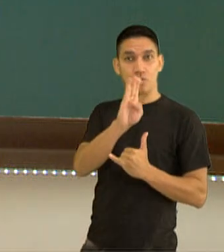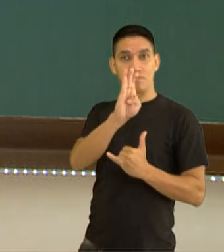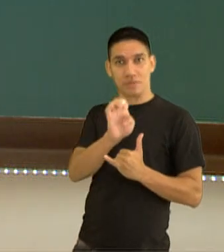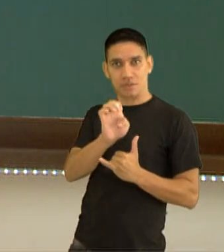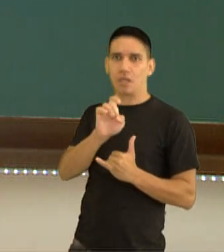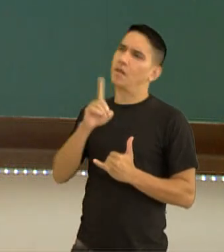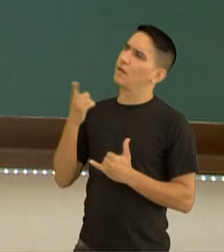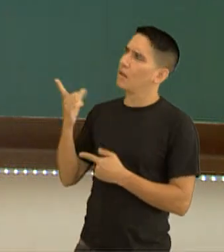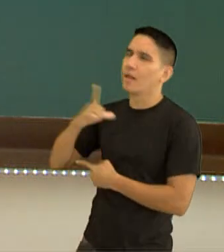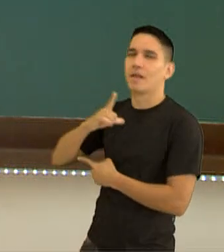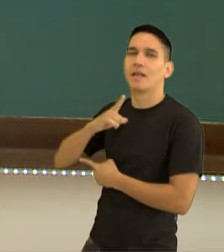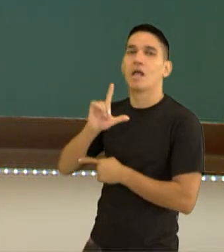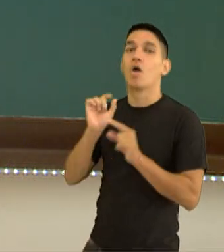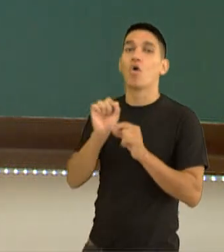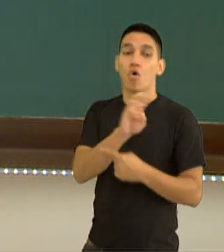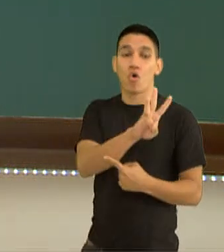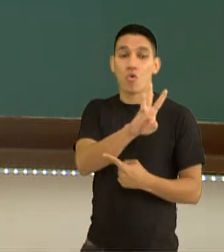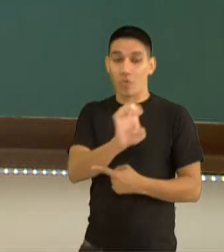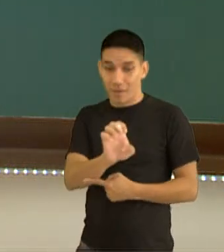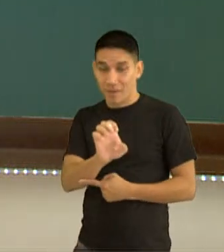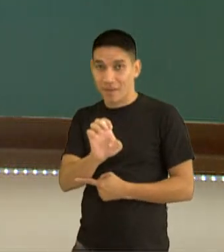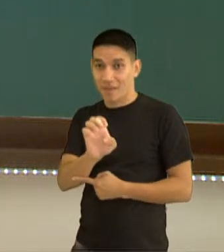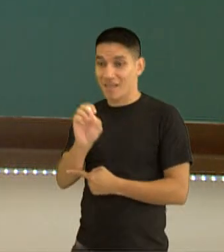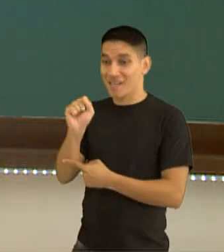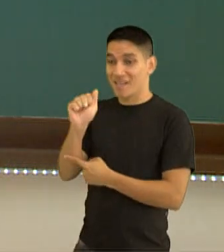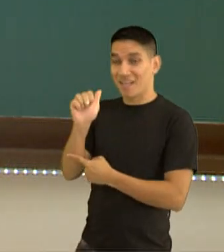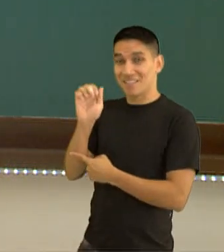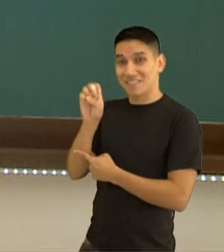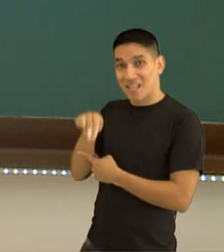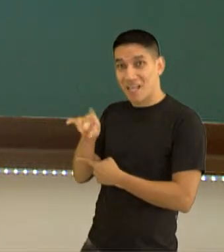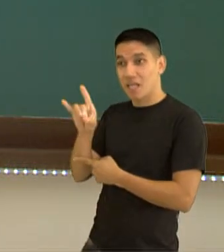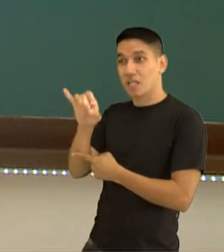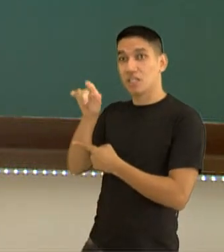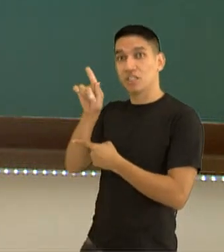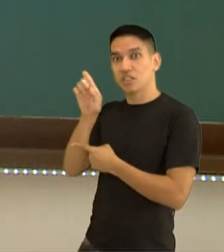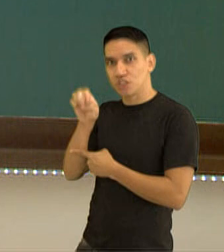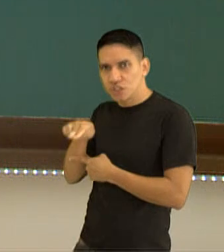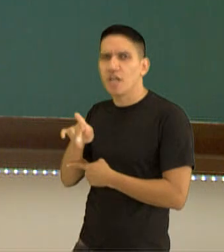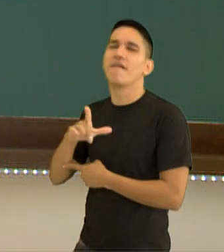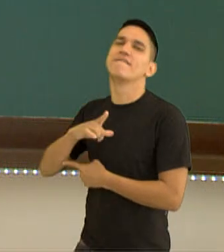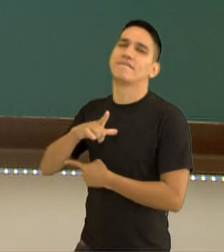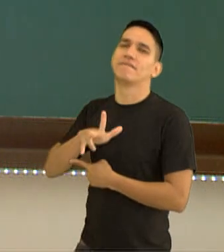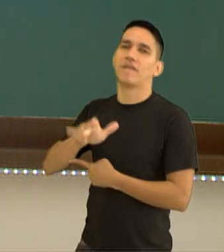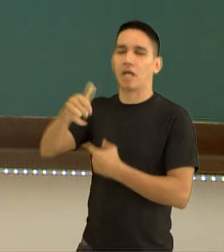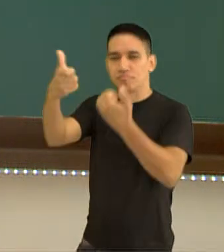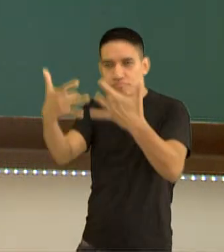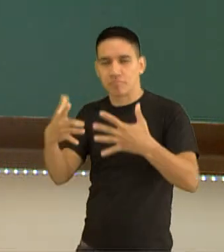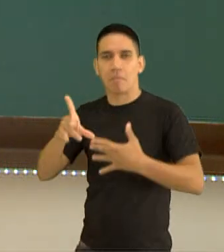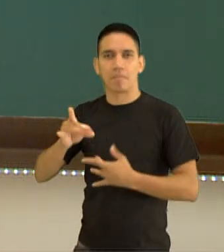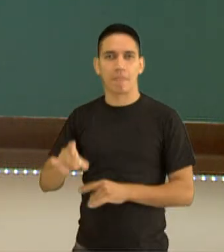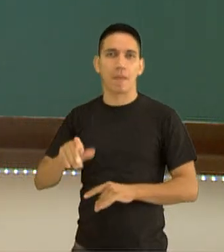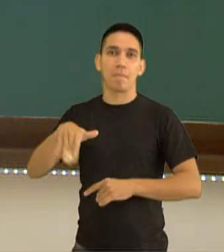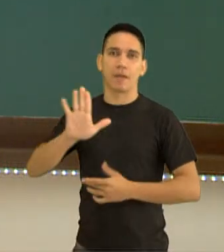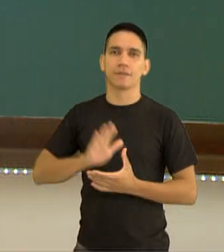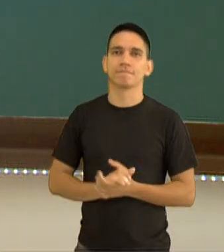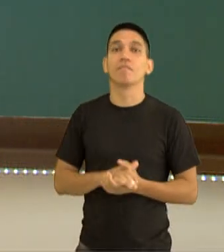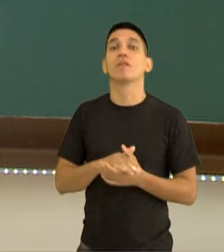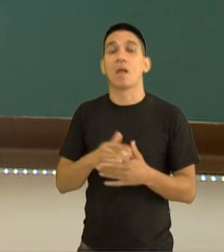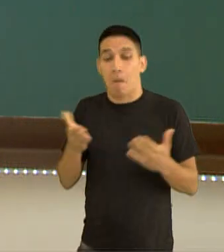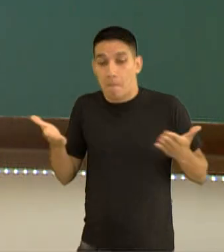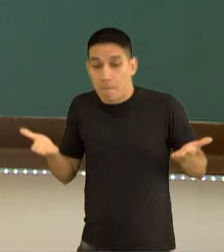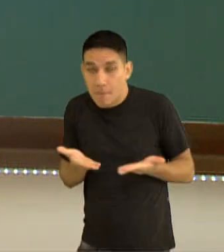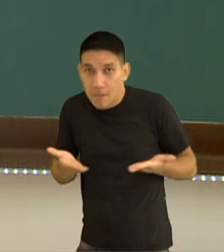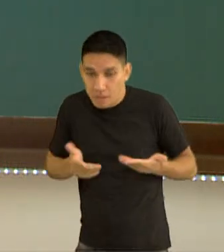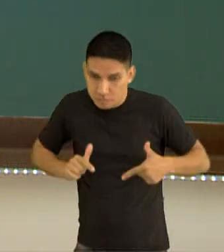que we're sending é uma conexão maior que nós vamos ver a seguir. Com o presente contínuo, the